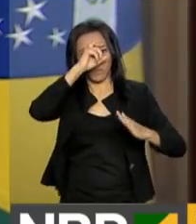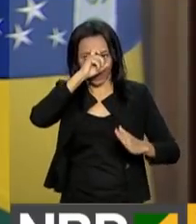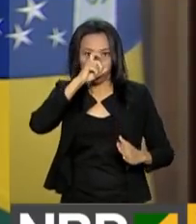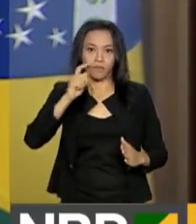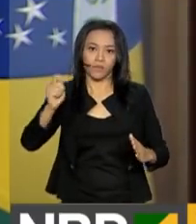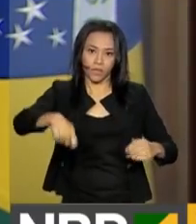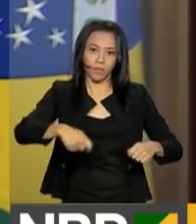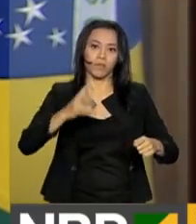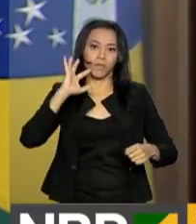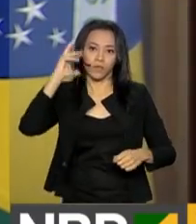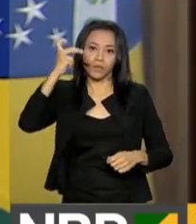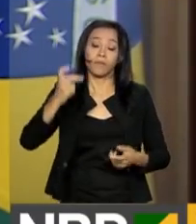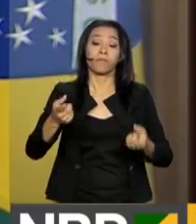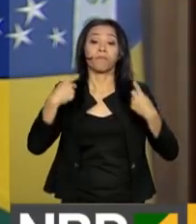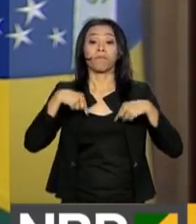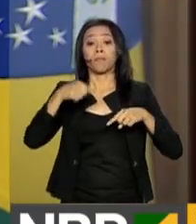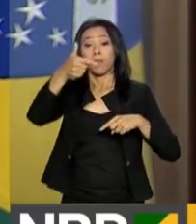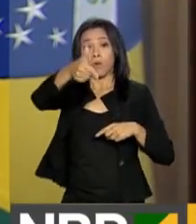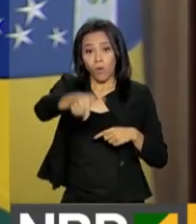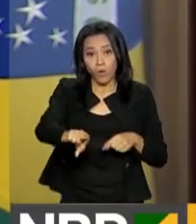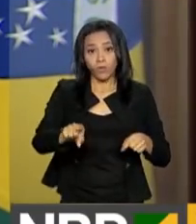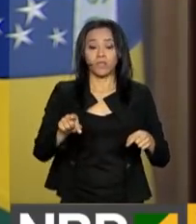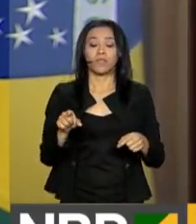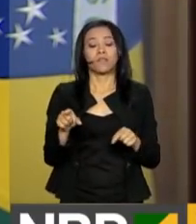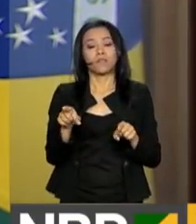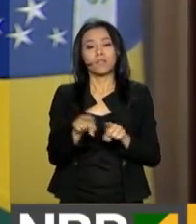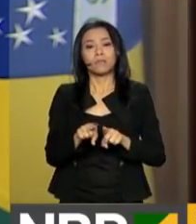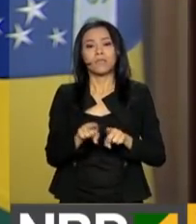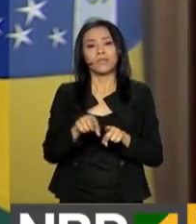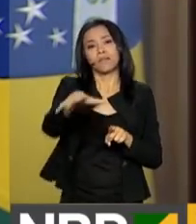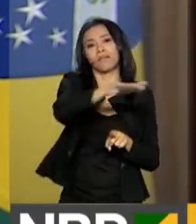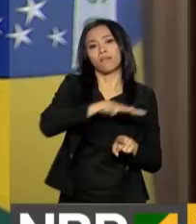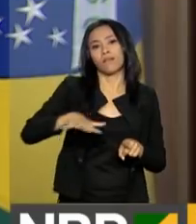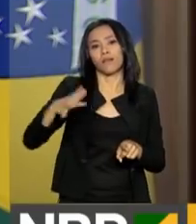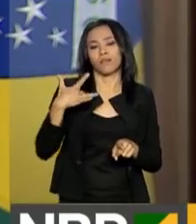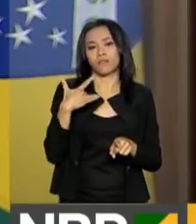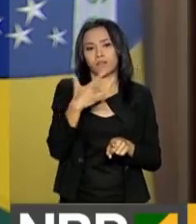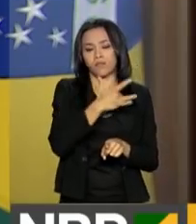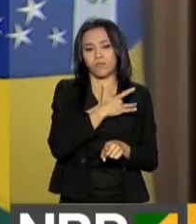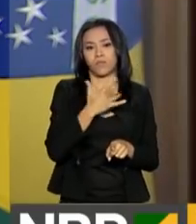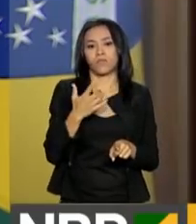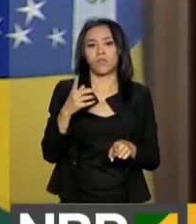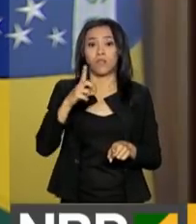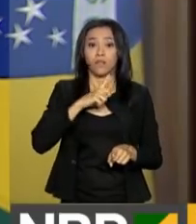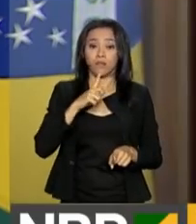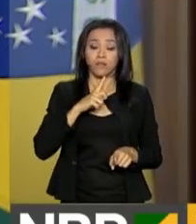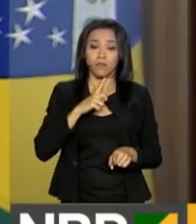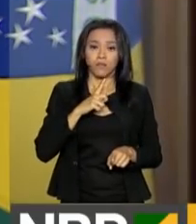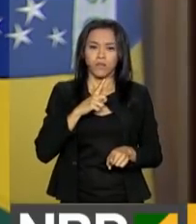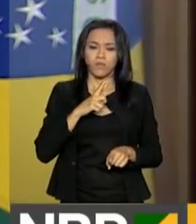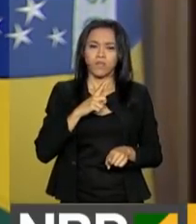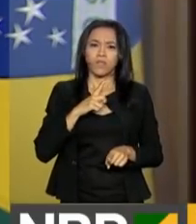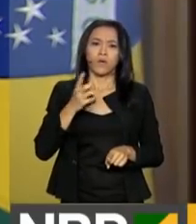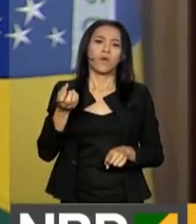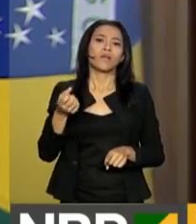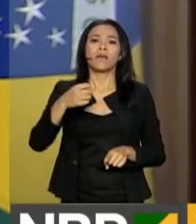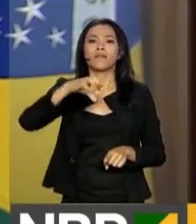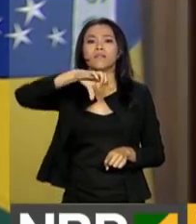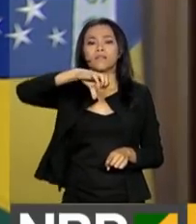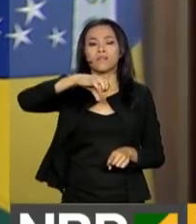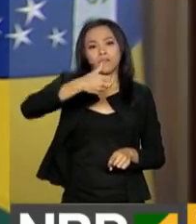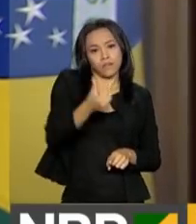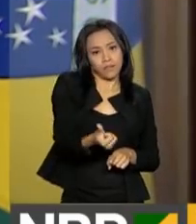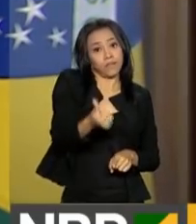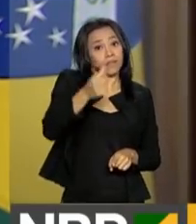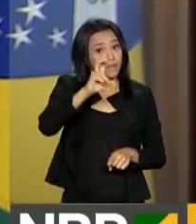também no plano material e se deu na saúde nós temos aqui uma renovação de 65% por